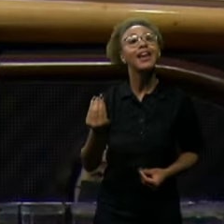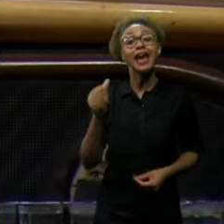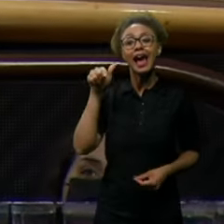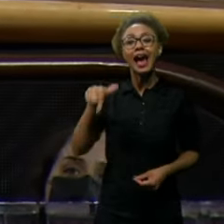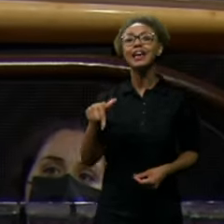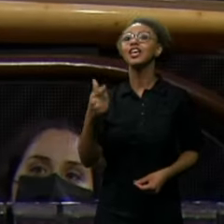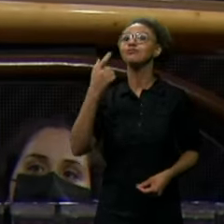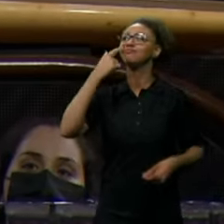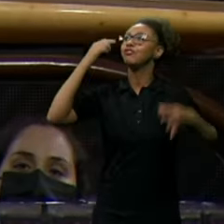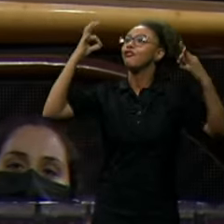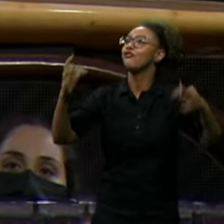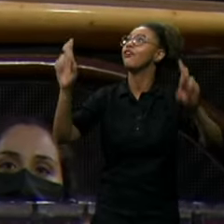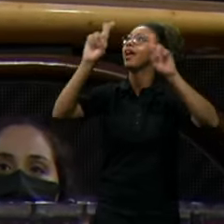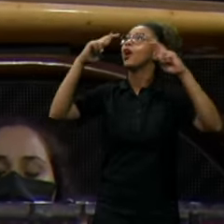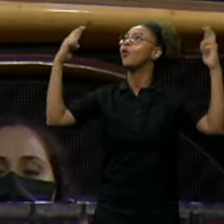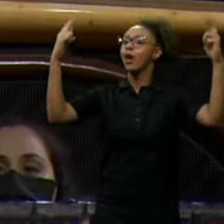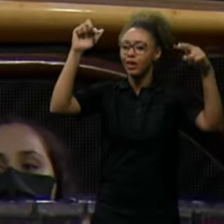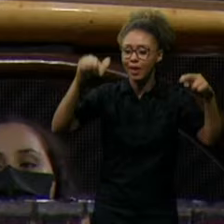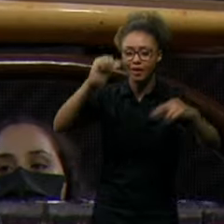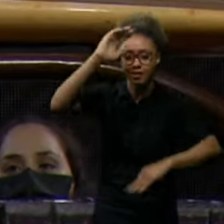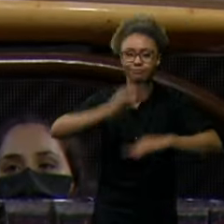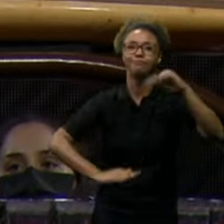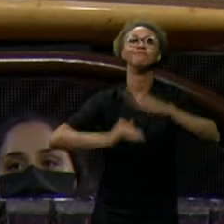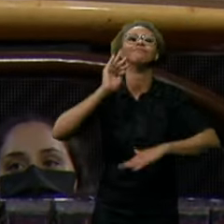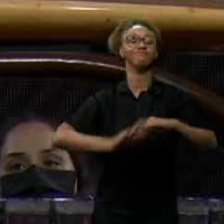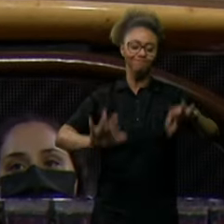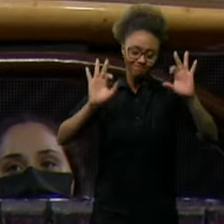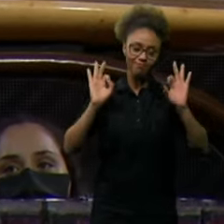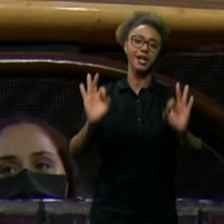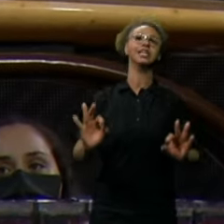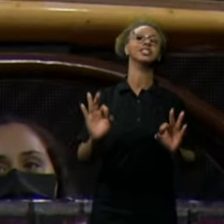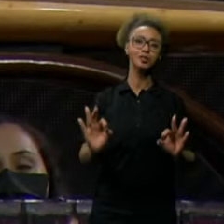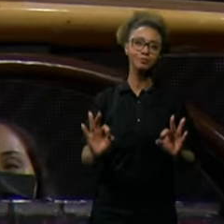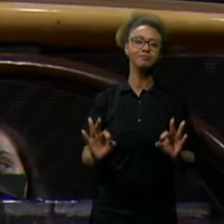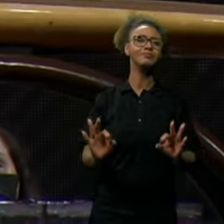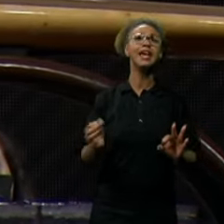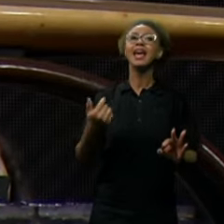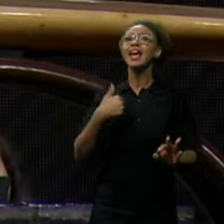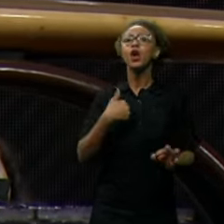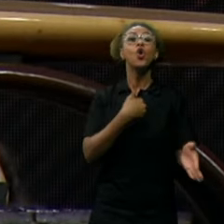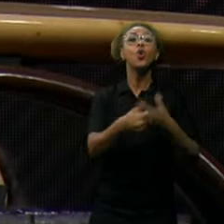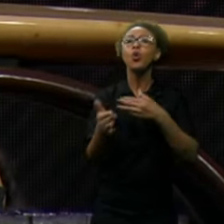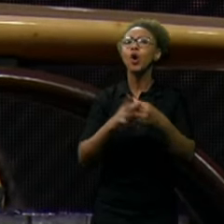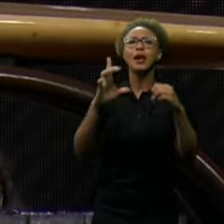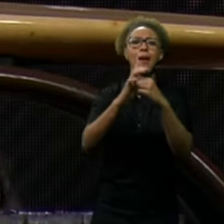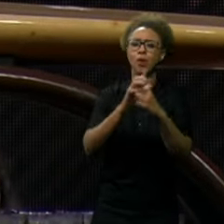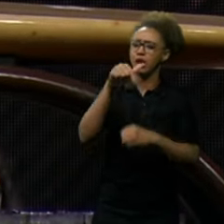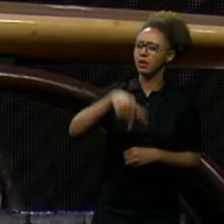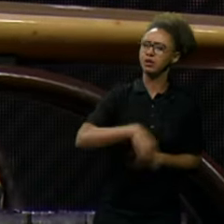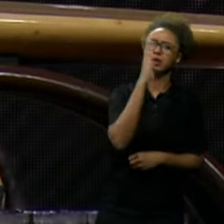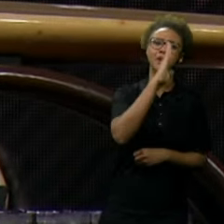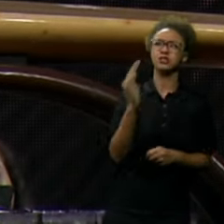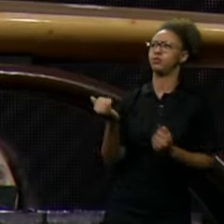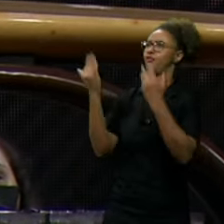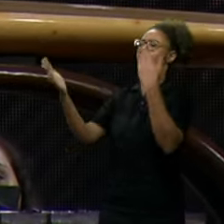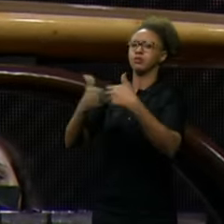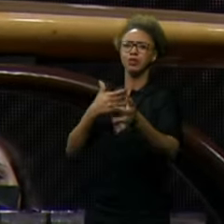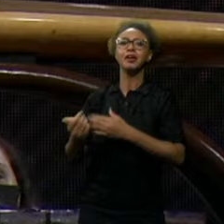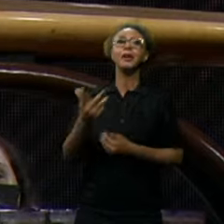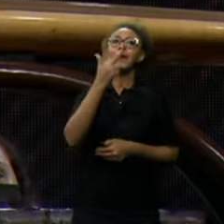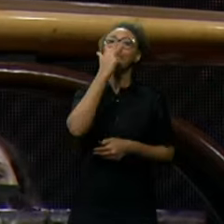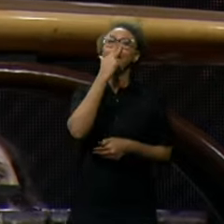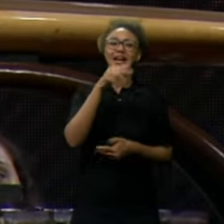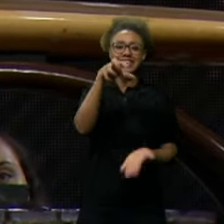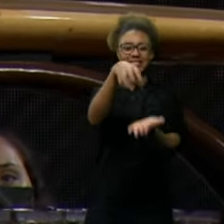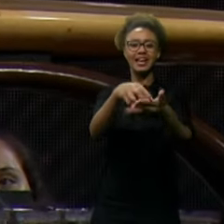manifestação do Reino de Deus de verdade quando eu tô em qualquer bola seja no Brasil ou fora eu me sinto dentro de uma